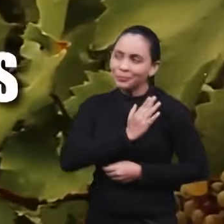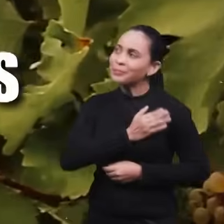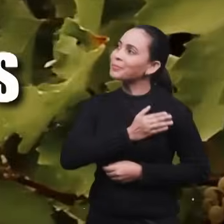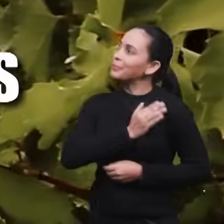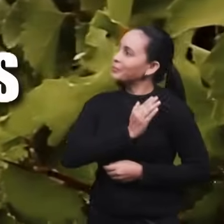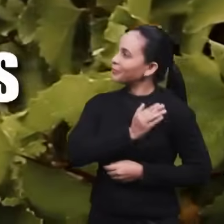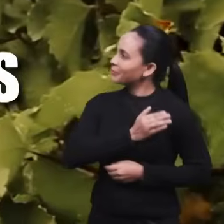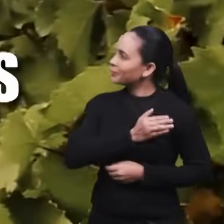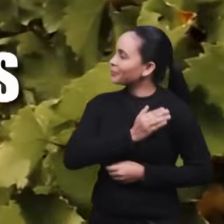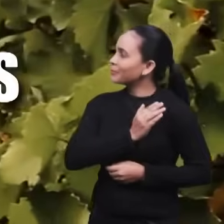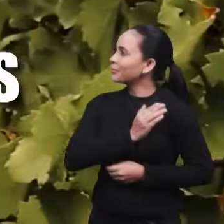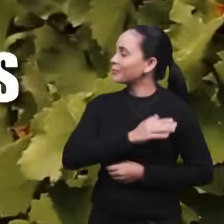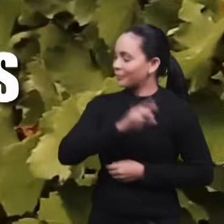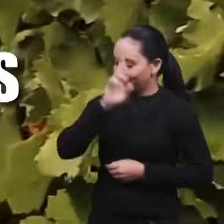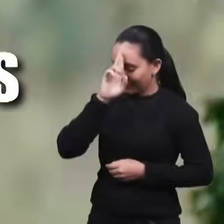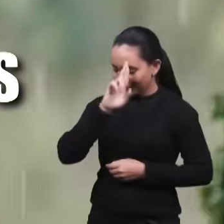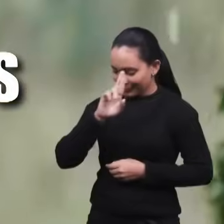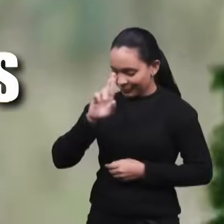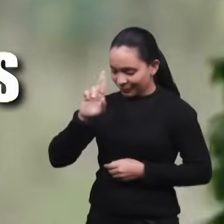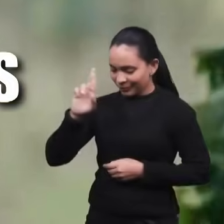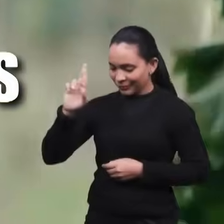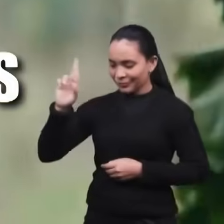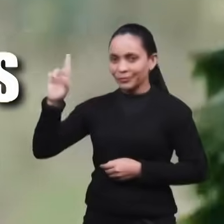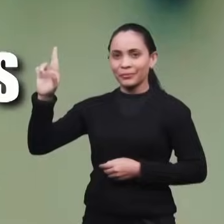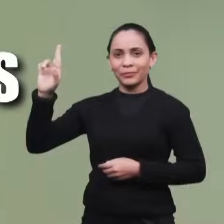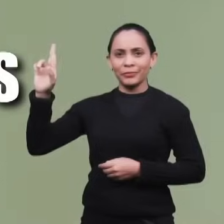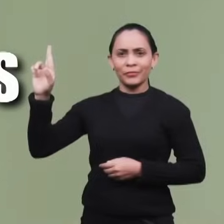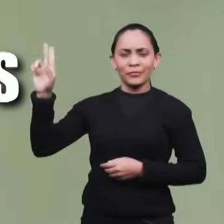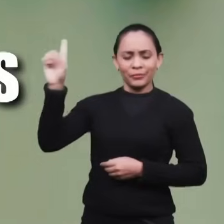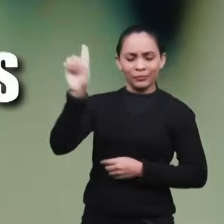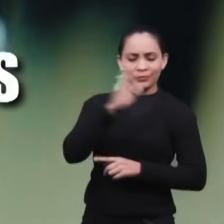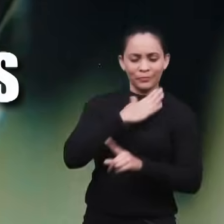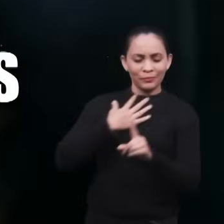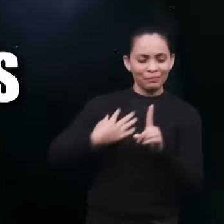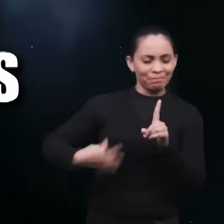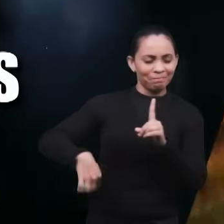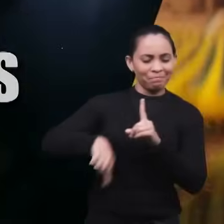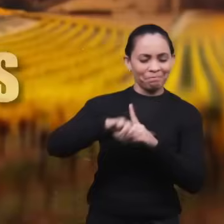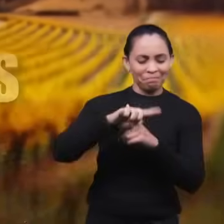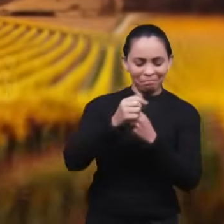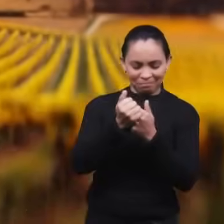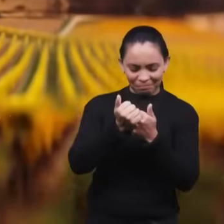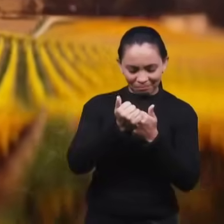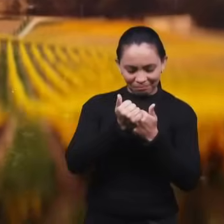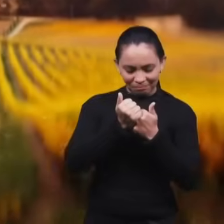plantaste em nossas vidas com tua destra.